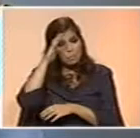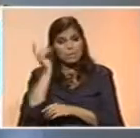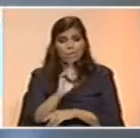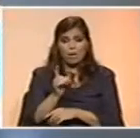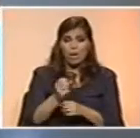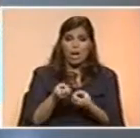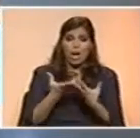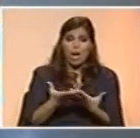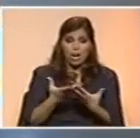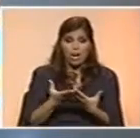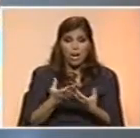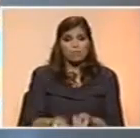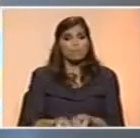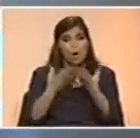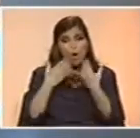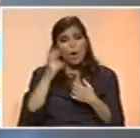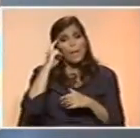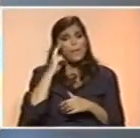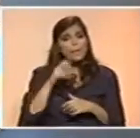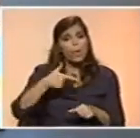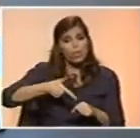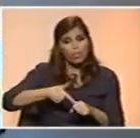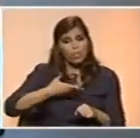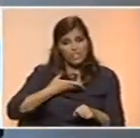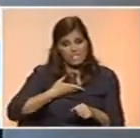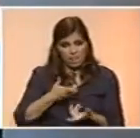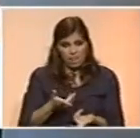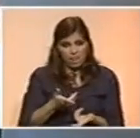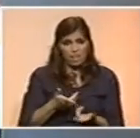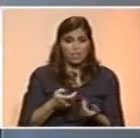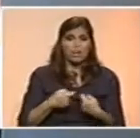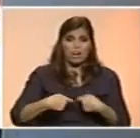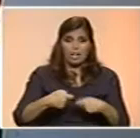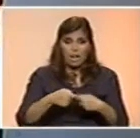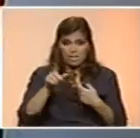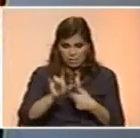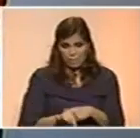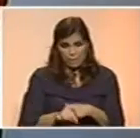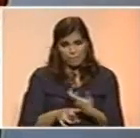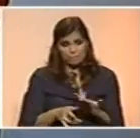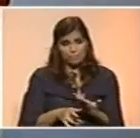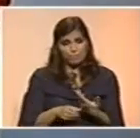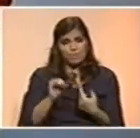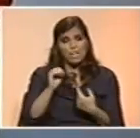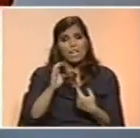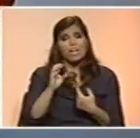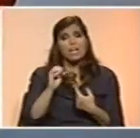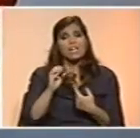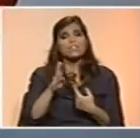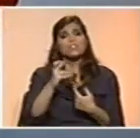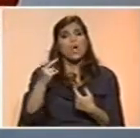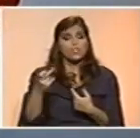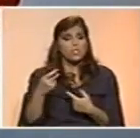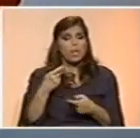produzida para produzir biodiesel. Portanto, também. E que é um consumo muito grande e portanto a soja neste momento já tem